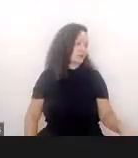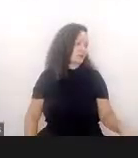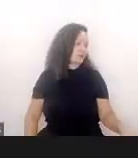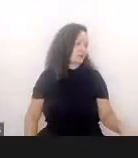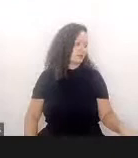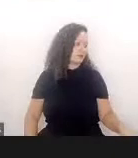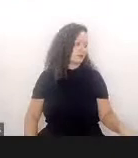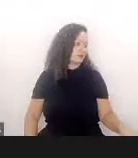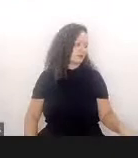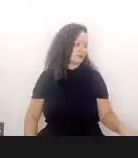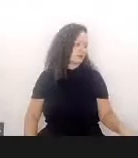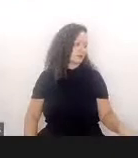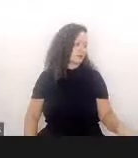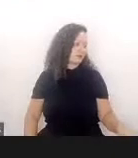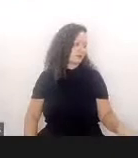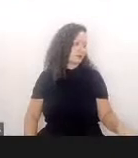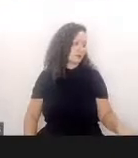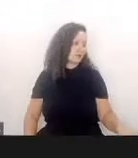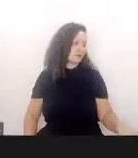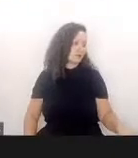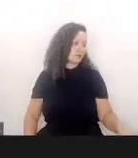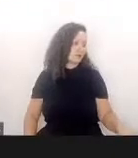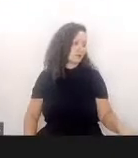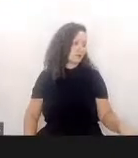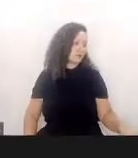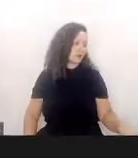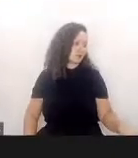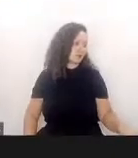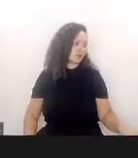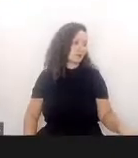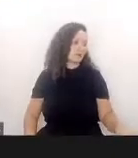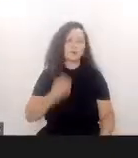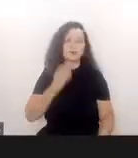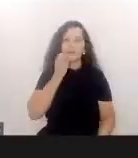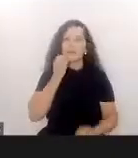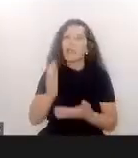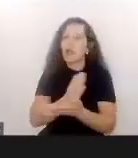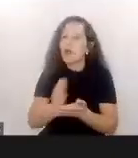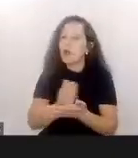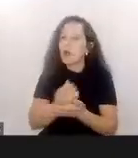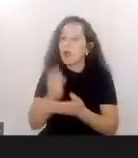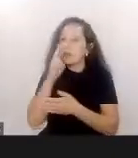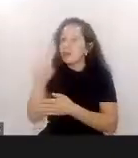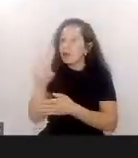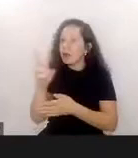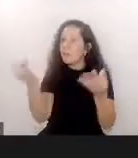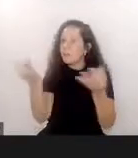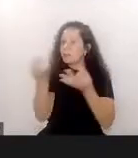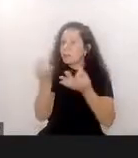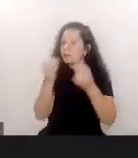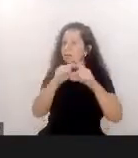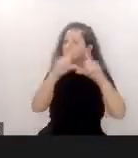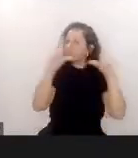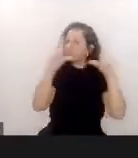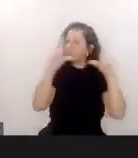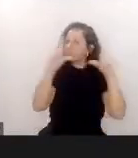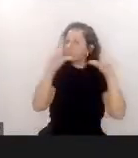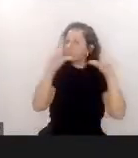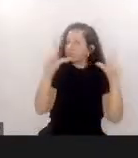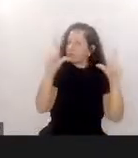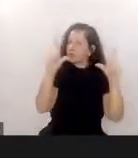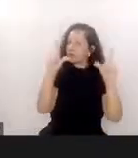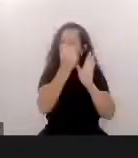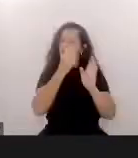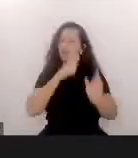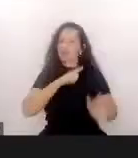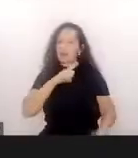Pronto. Você, alguém só pode confirmar que vocês estão vendo a tela de cima? Que está com logo, com o nome do